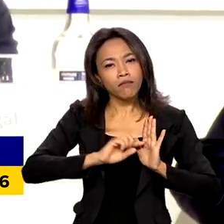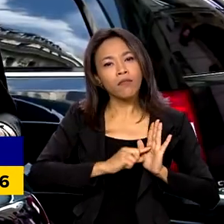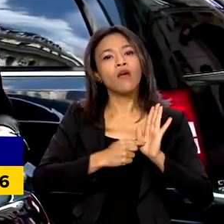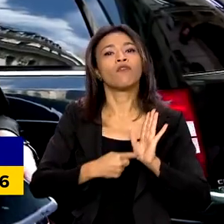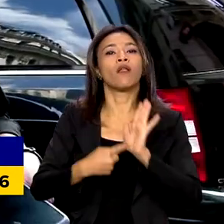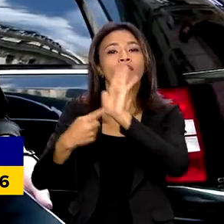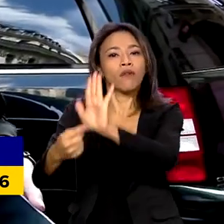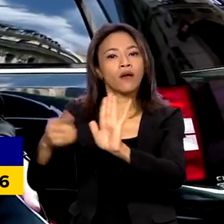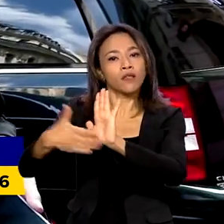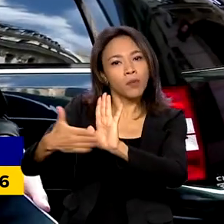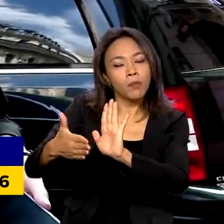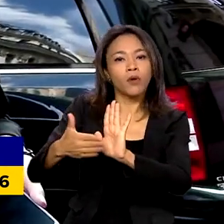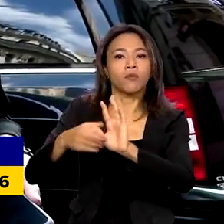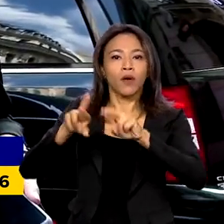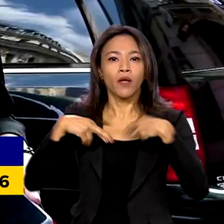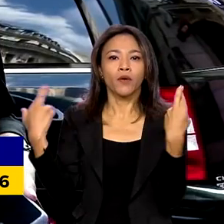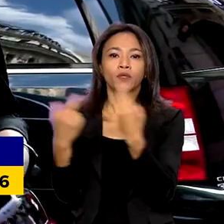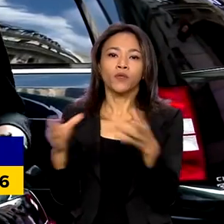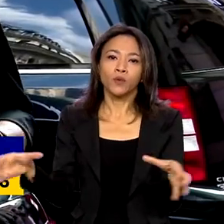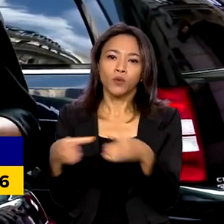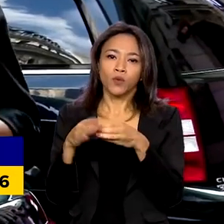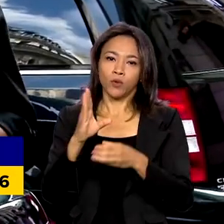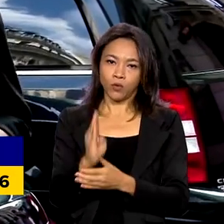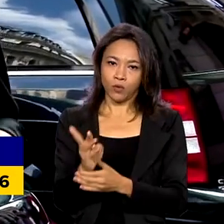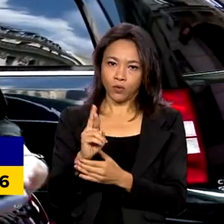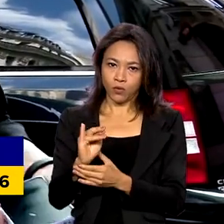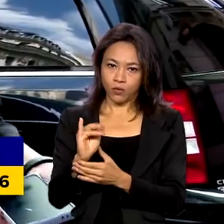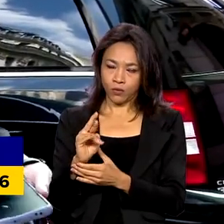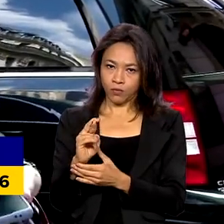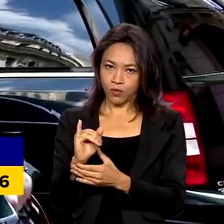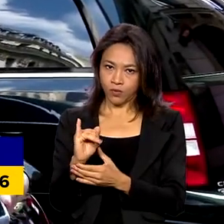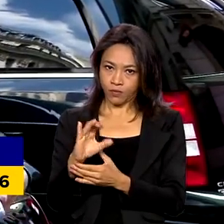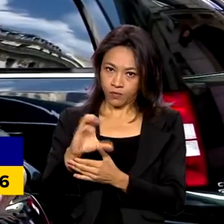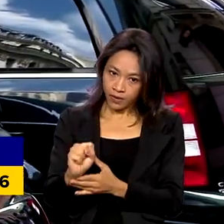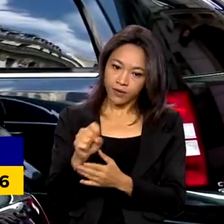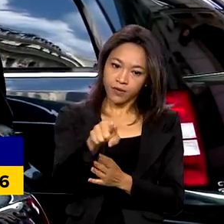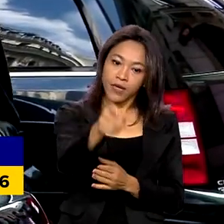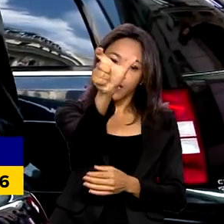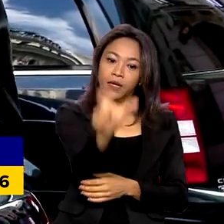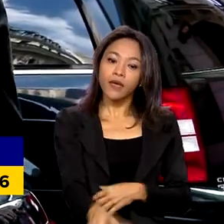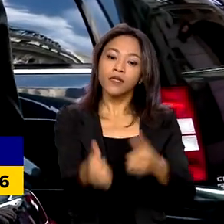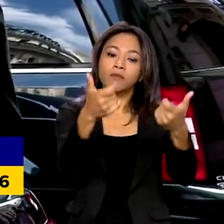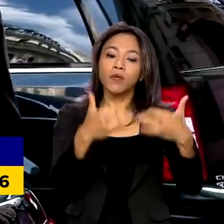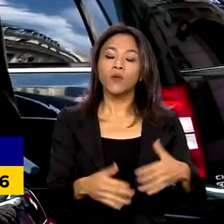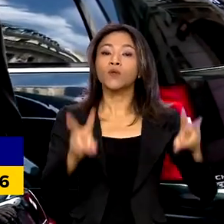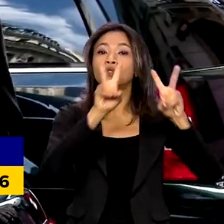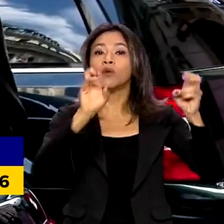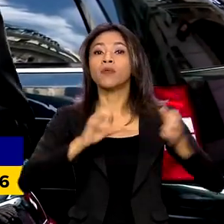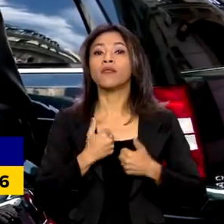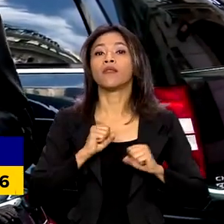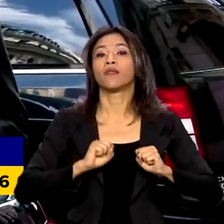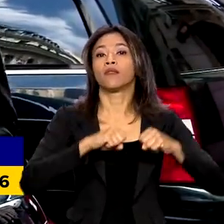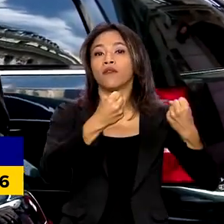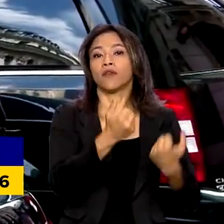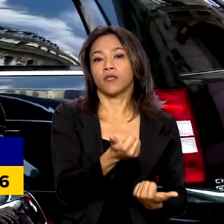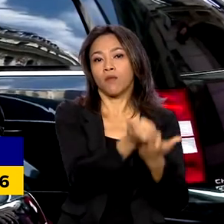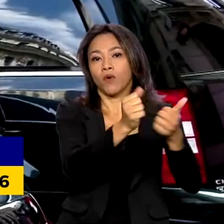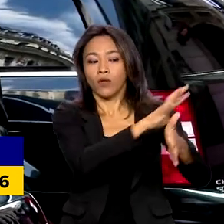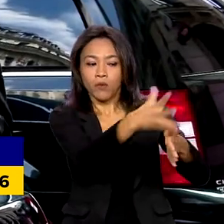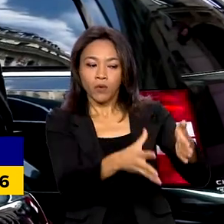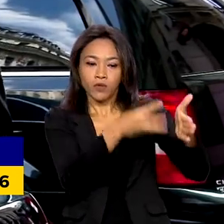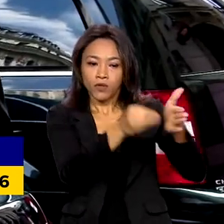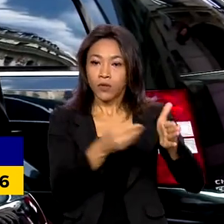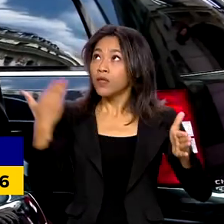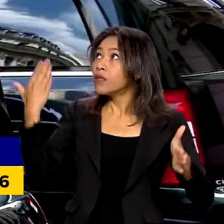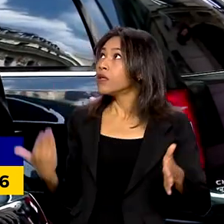BRICS. Lula aproveitou a viagem a Paris para costurar uma frente ampla de defesa da Amazônia. Aqui no hotel onde está hospedado, ele tem recebido